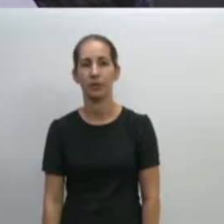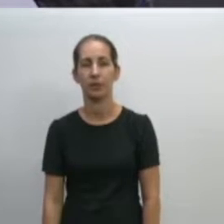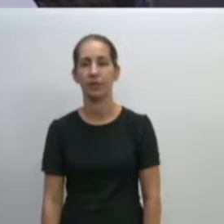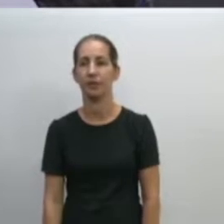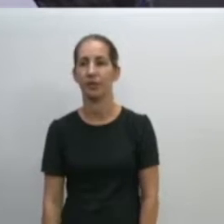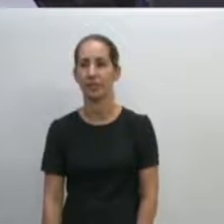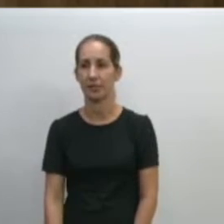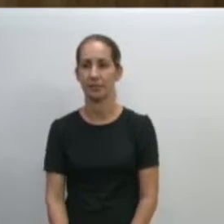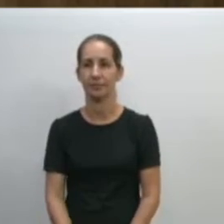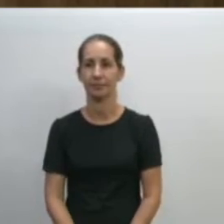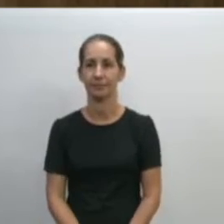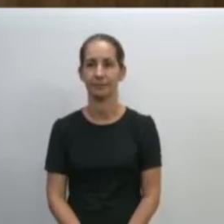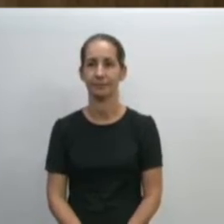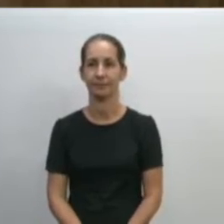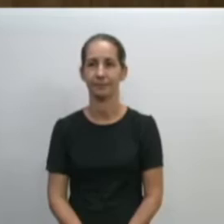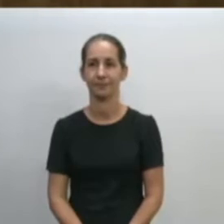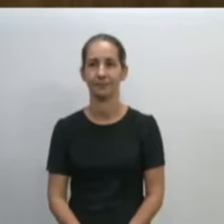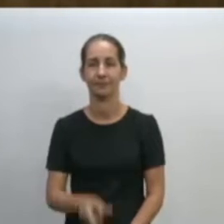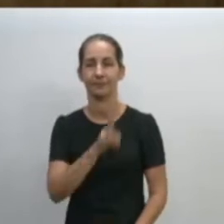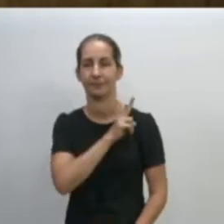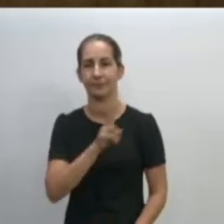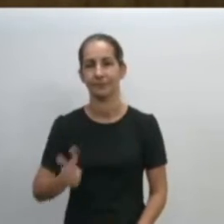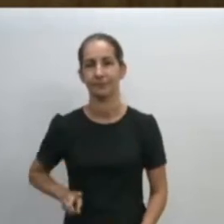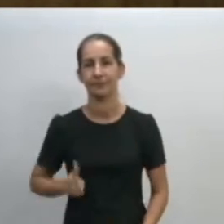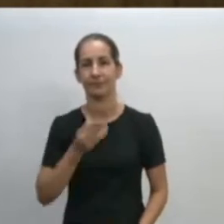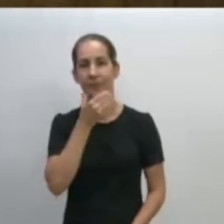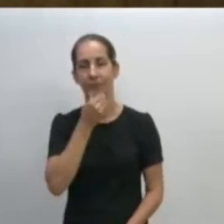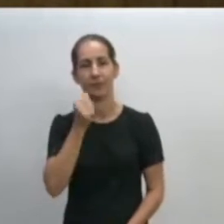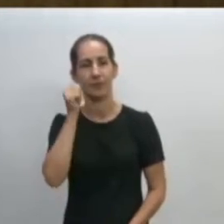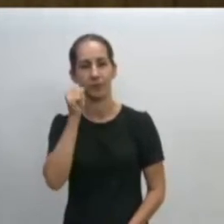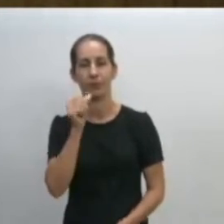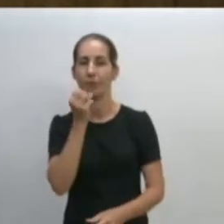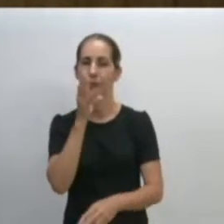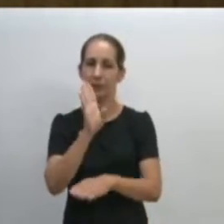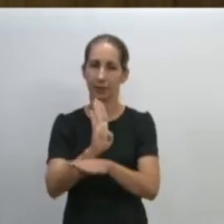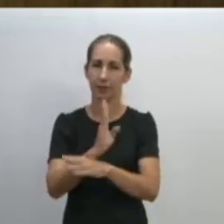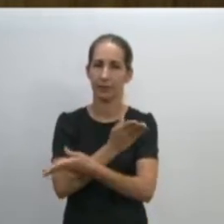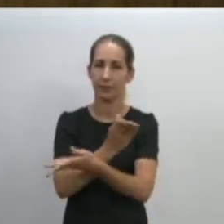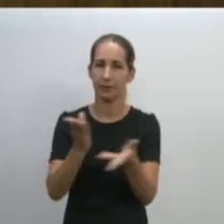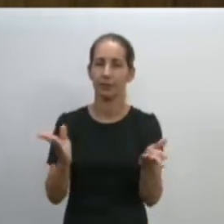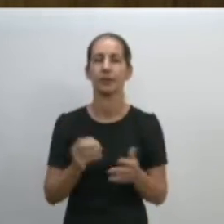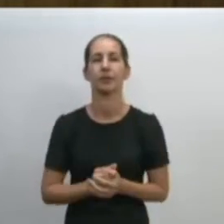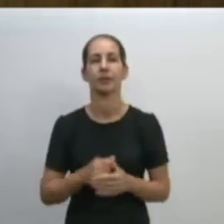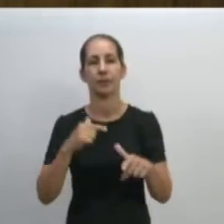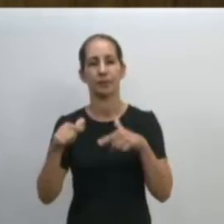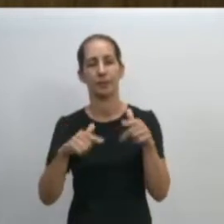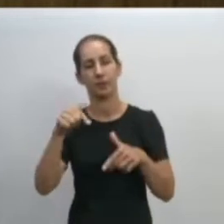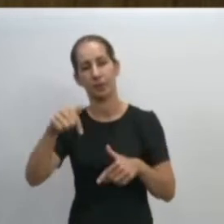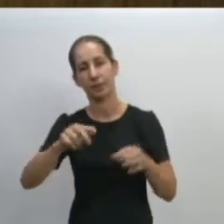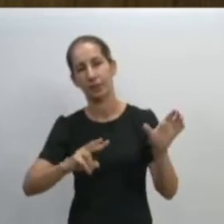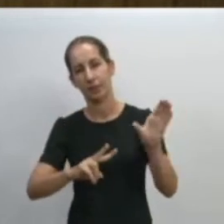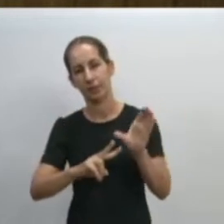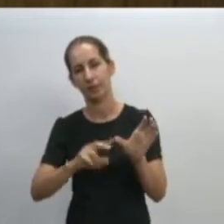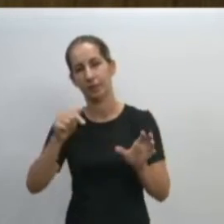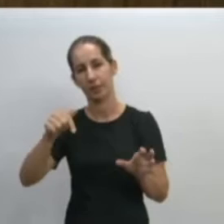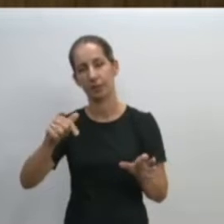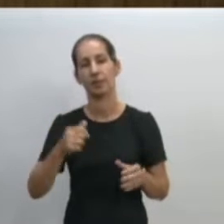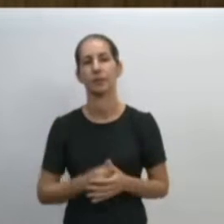Boa tarde, vereadores, vereadoras. Boa tarde aos servidores da casa que estão